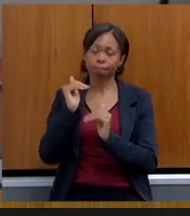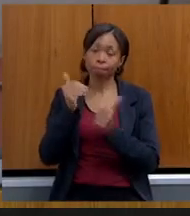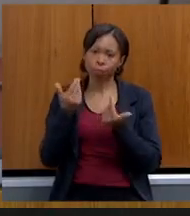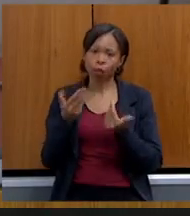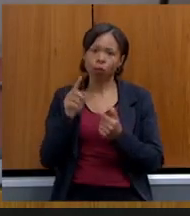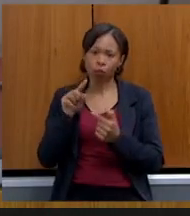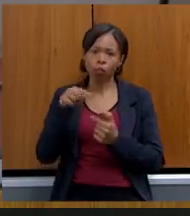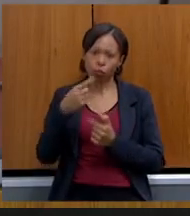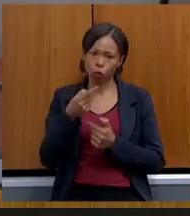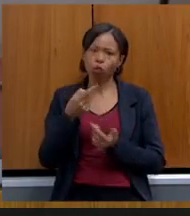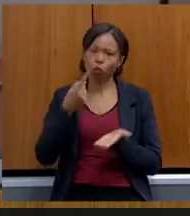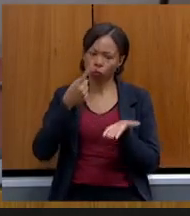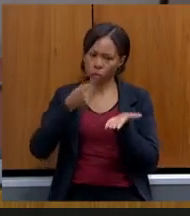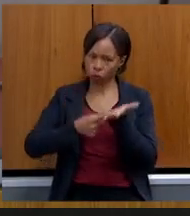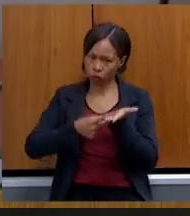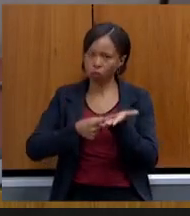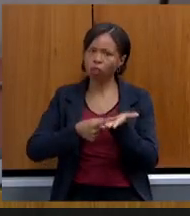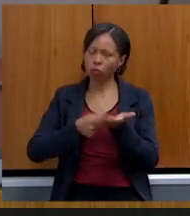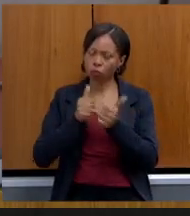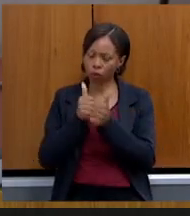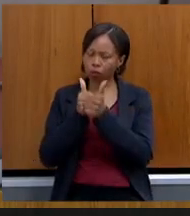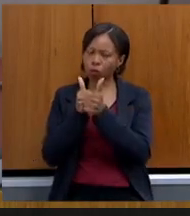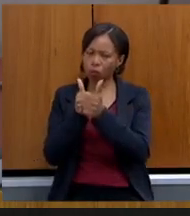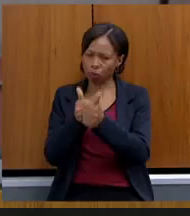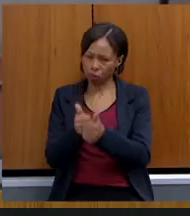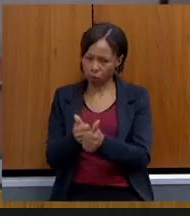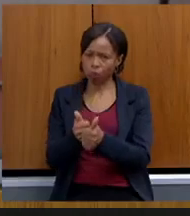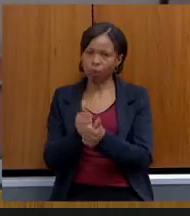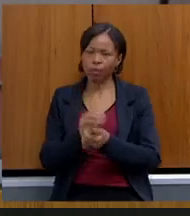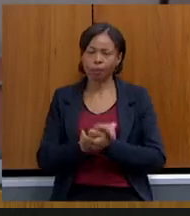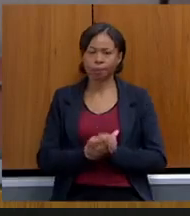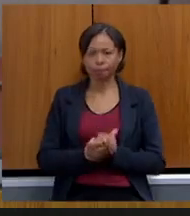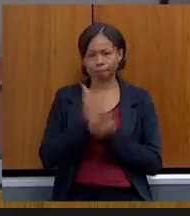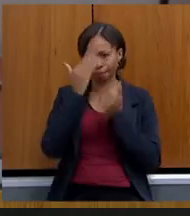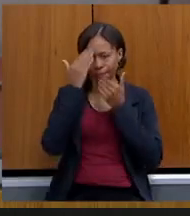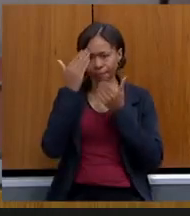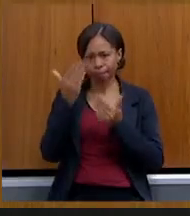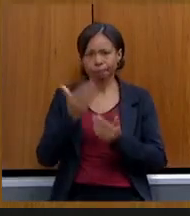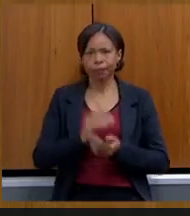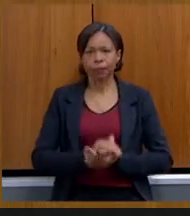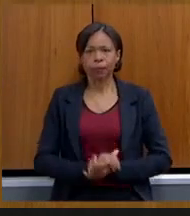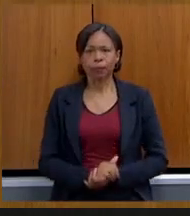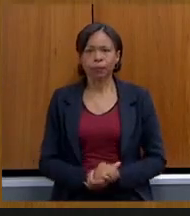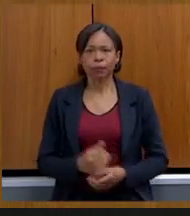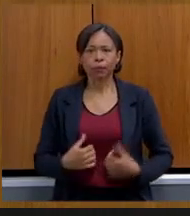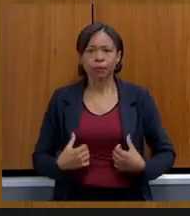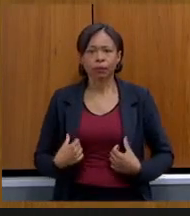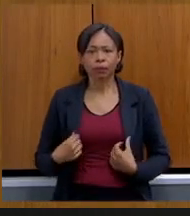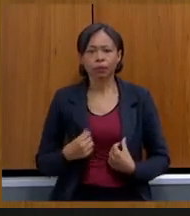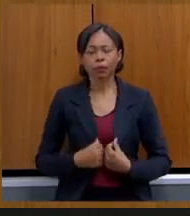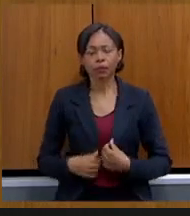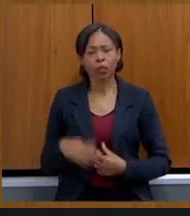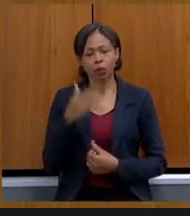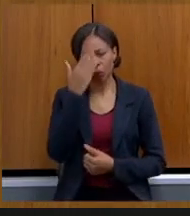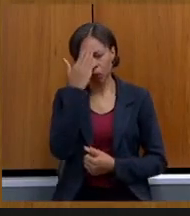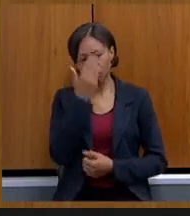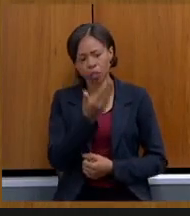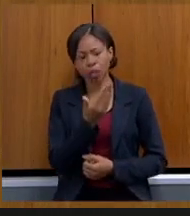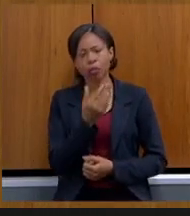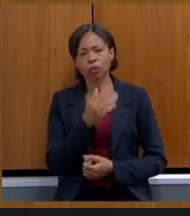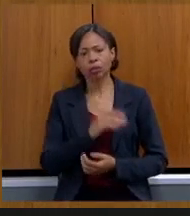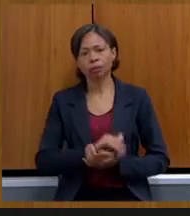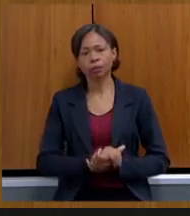Deputado faço esse meu compromisso com o senhor de acompanhar isso no detalhes Muito obrigado é obrigada a